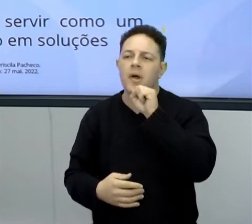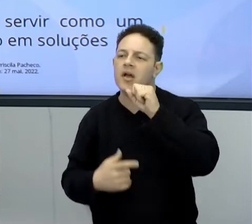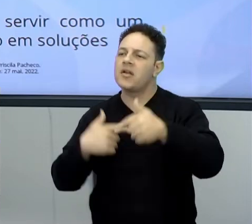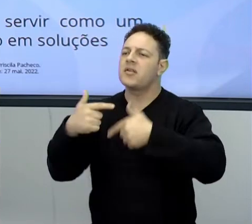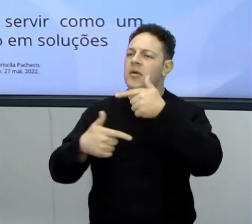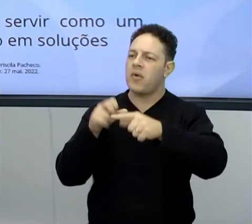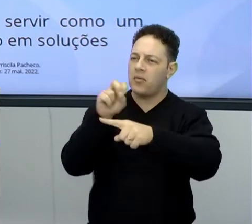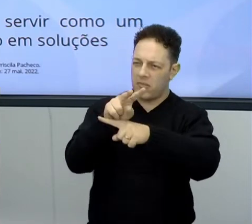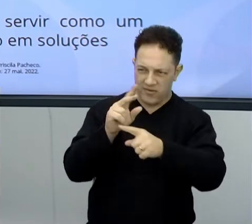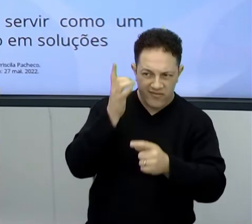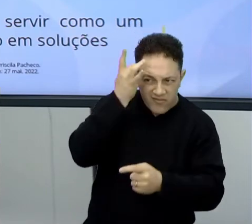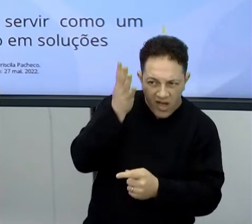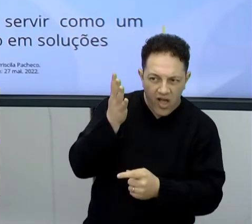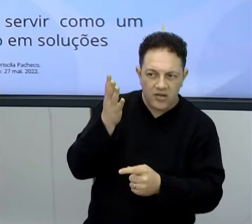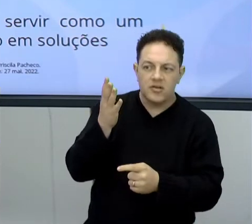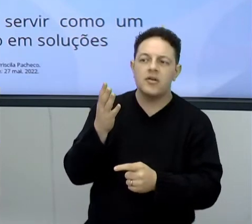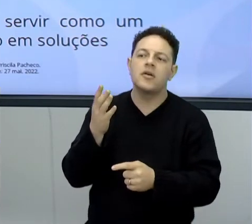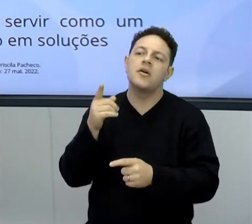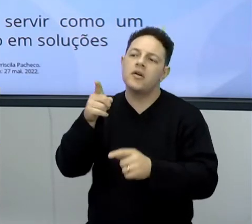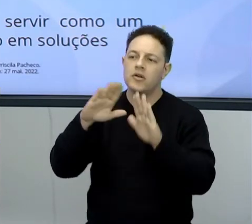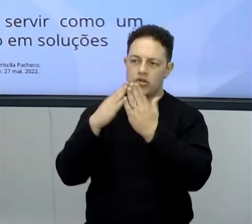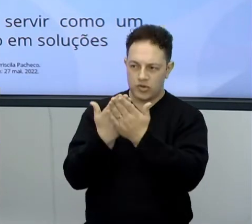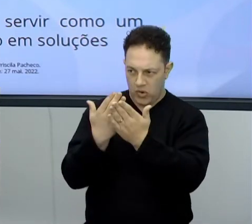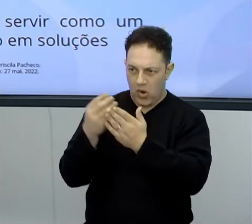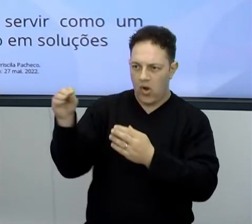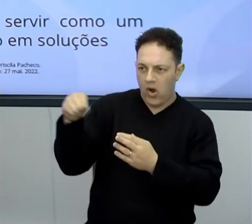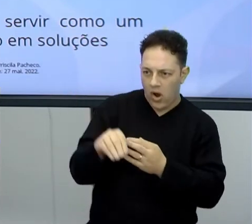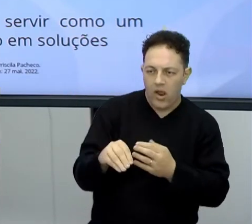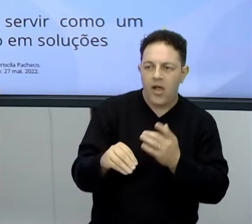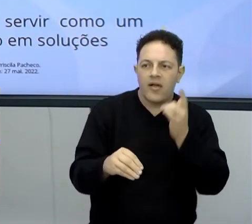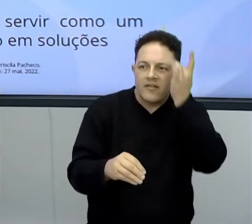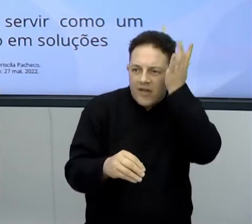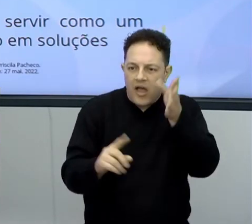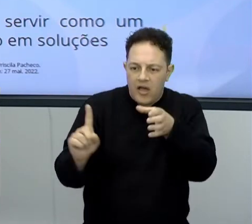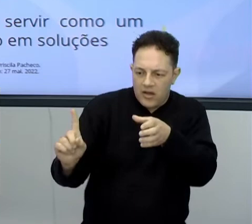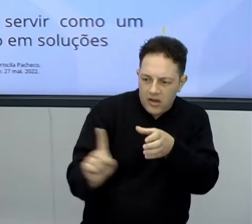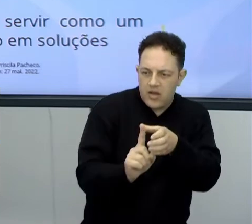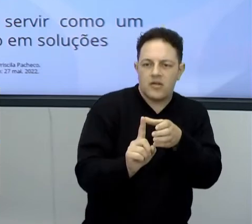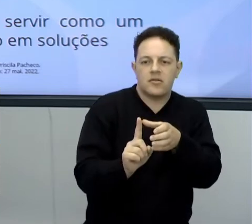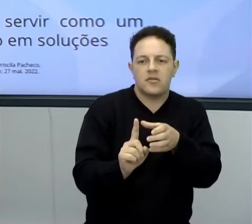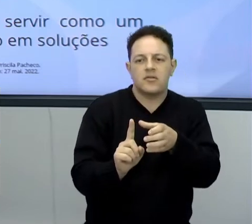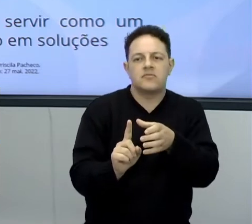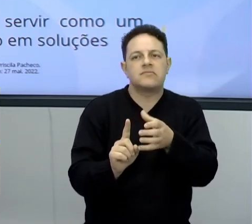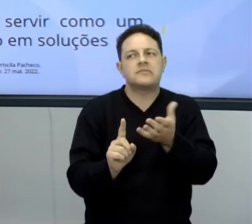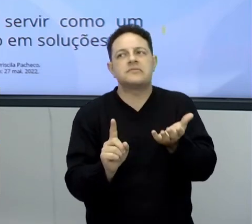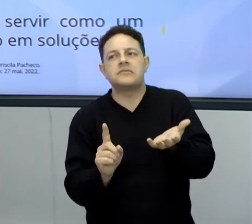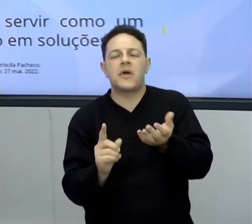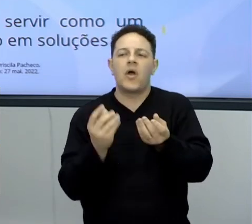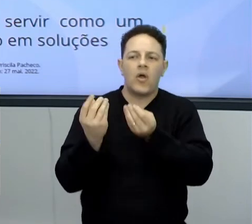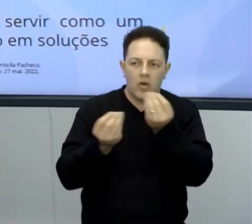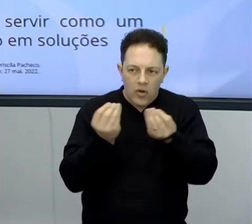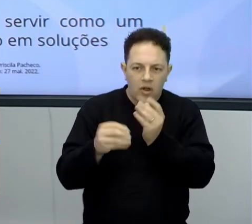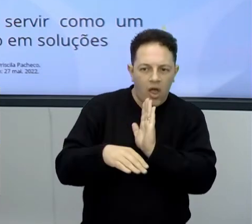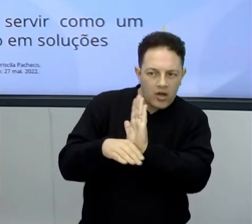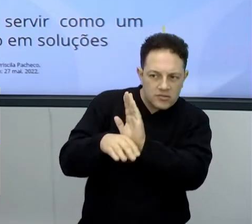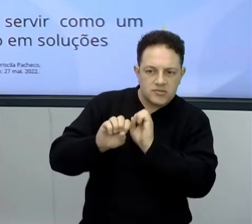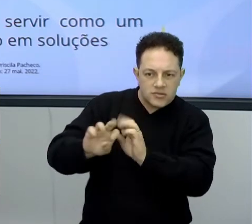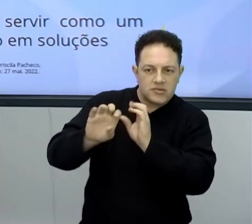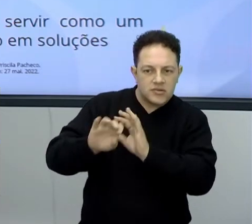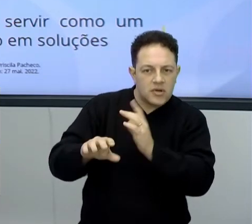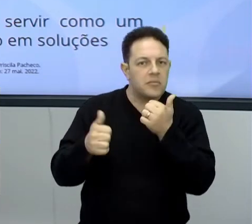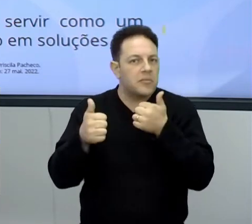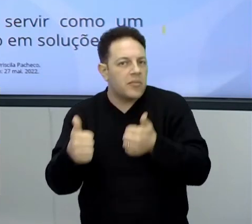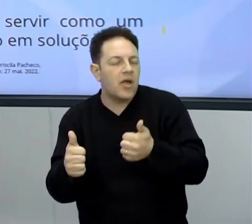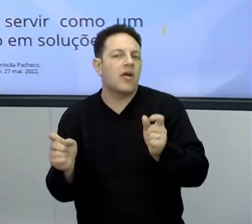emprego, na escola, eles foram bem aceitos? Conseguiram direcionar aí esse ensino para aproximar esses